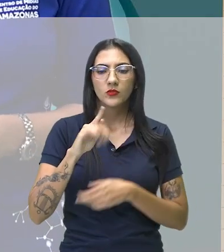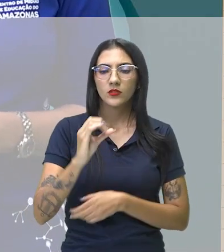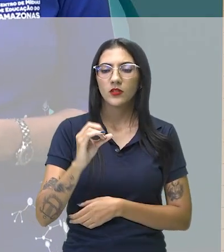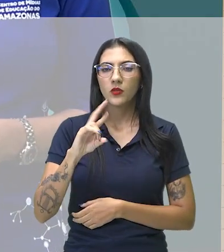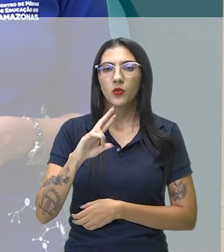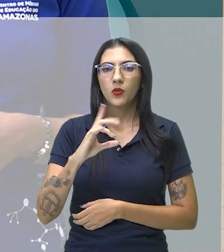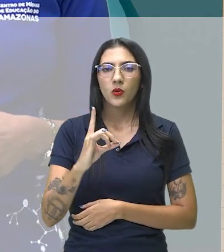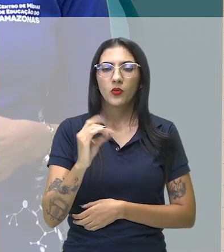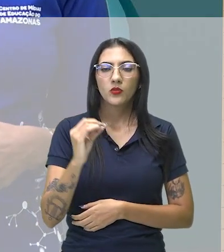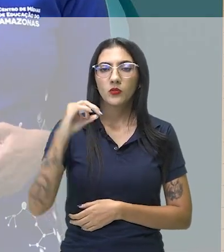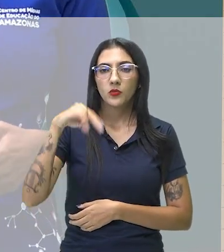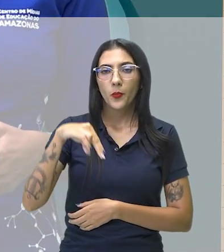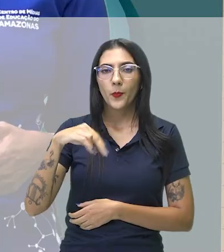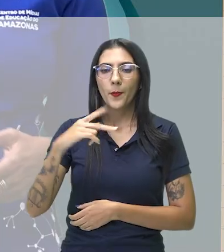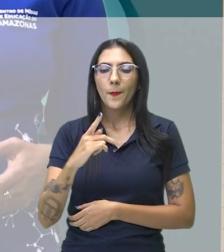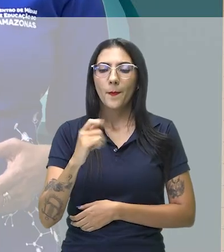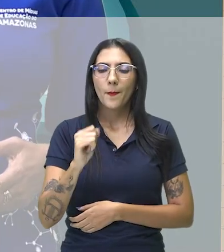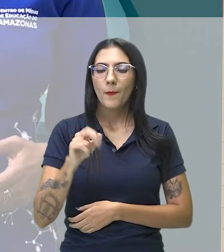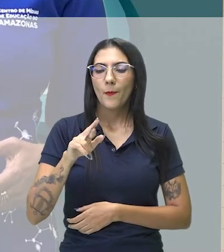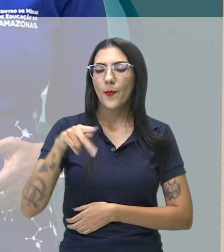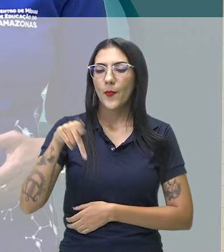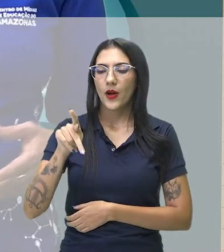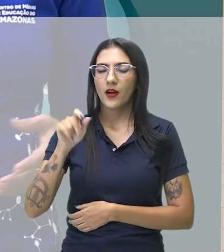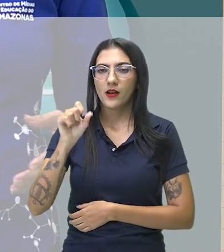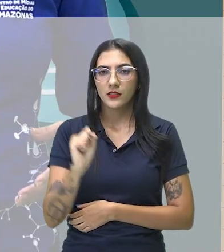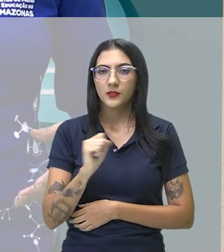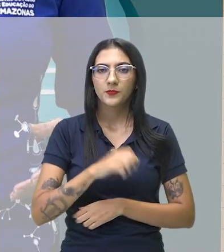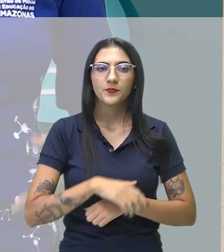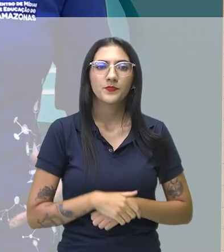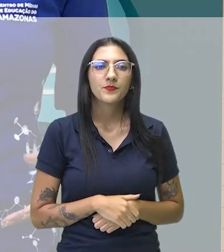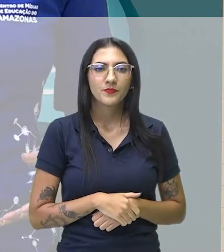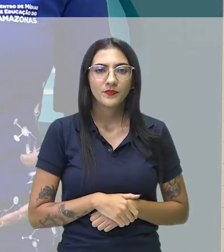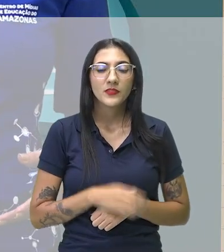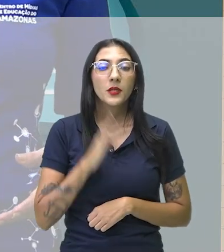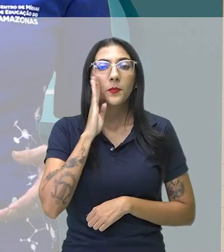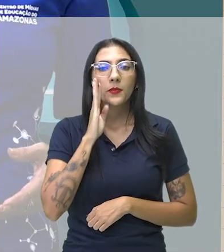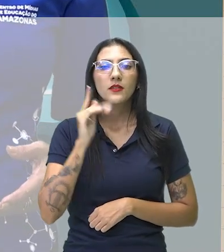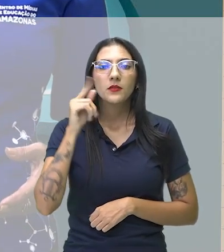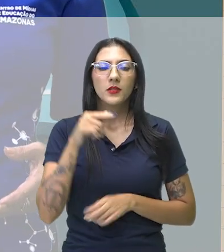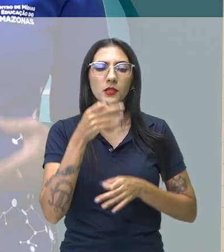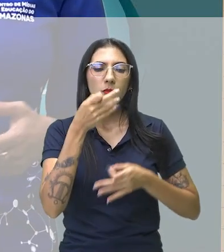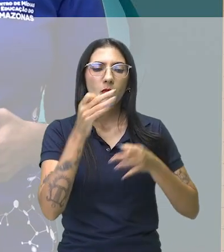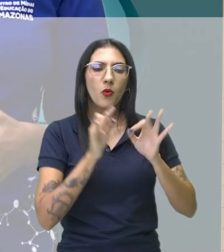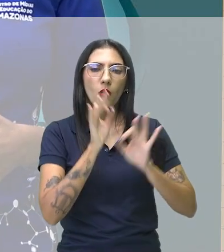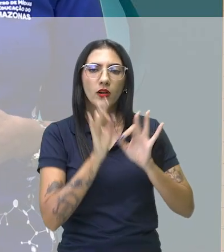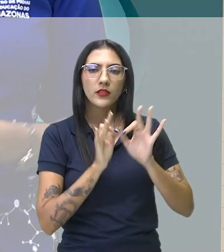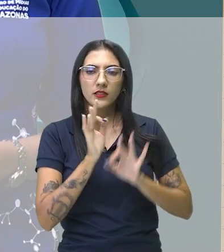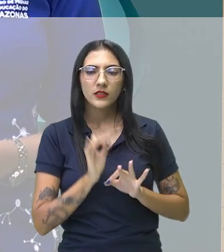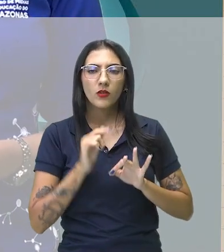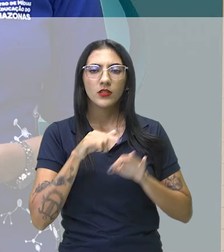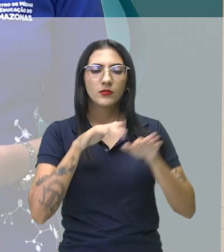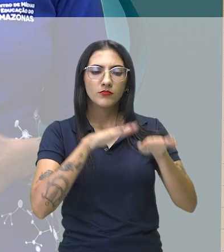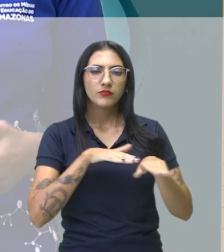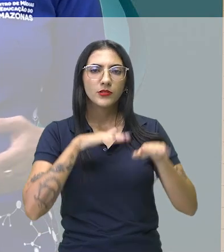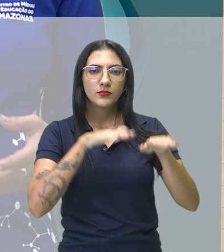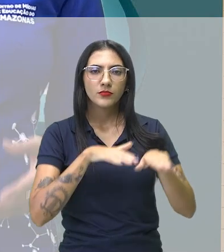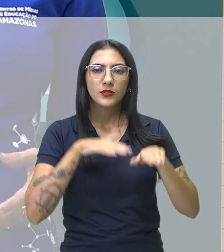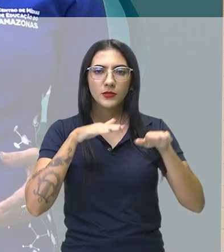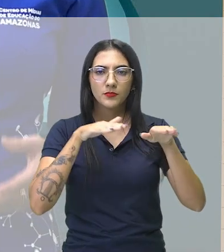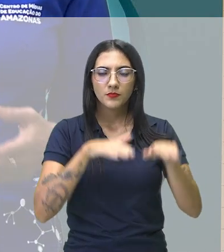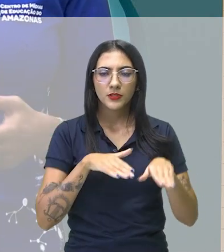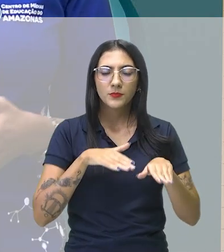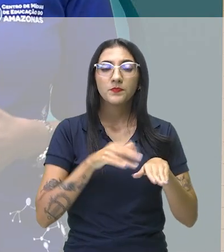a obra fotográfica de Gordon Parks, especialmente sua documentação da Marcha dos Direitos Civis,